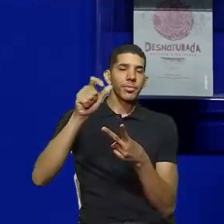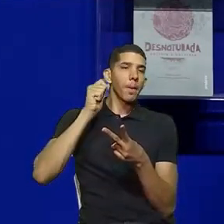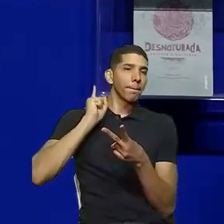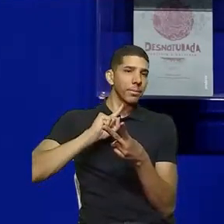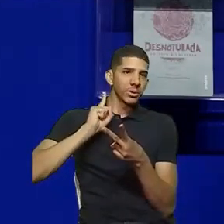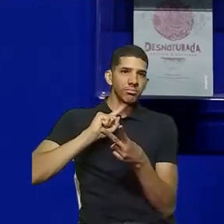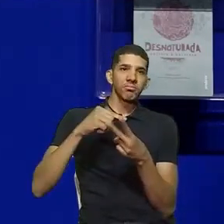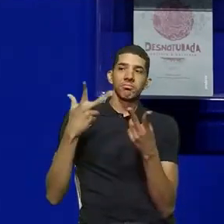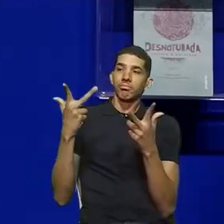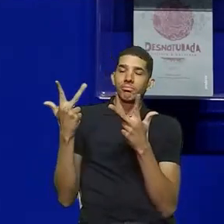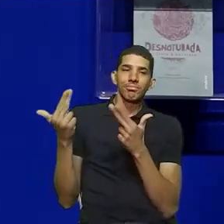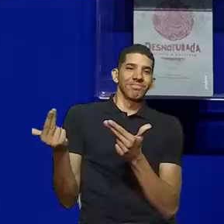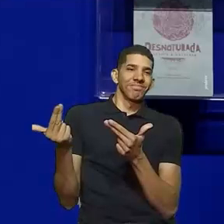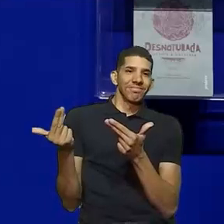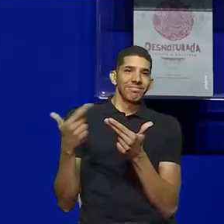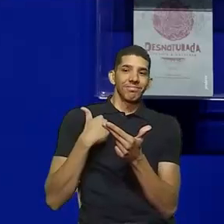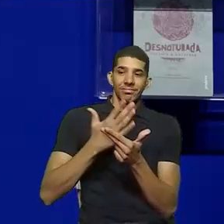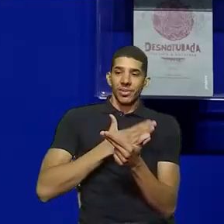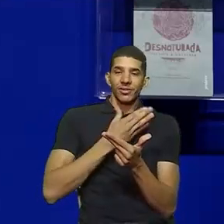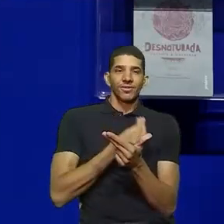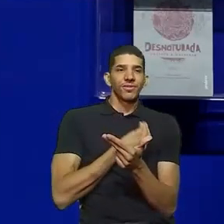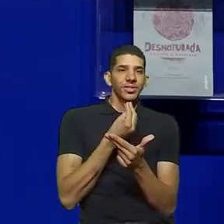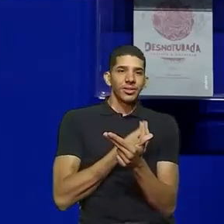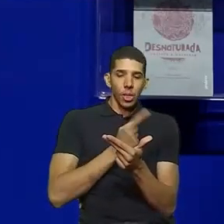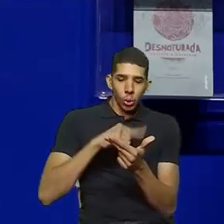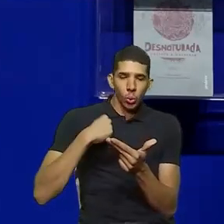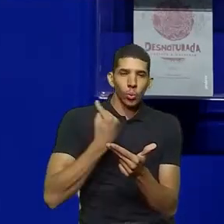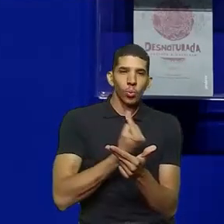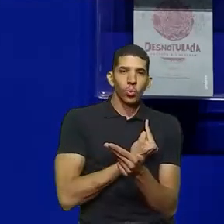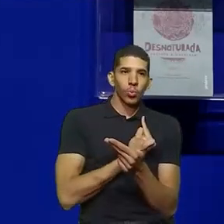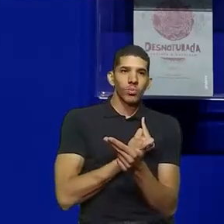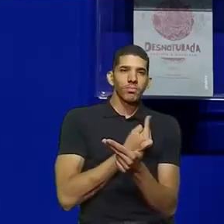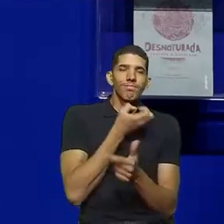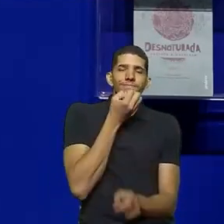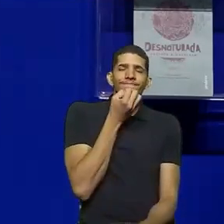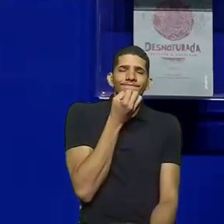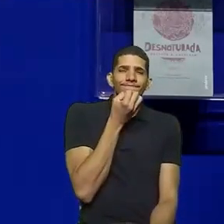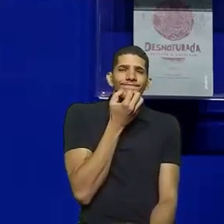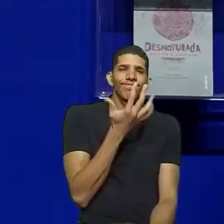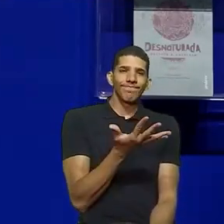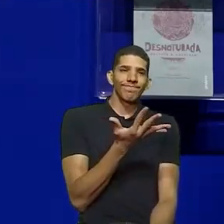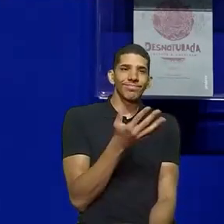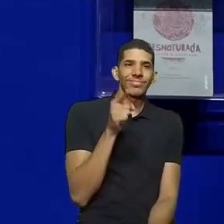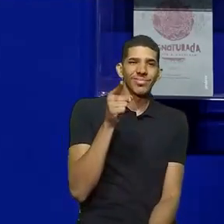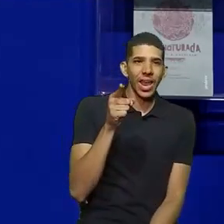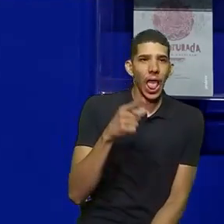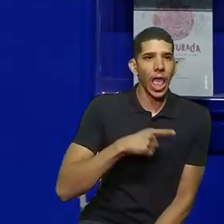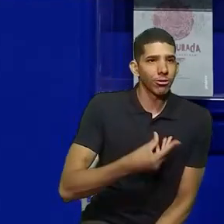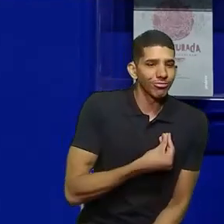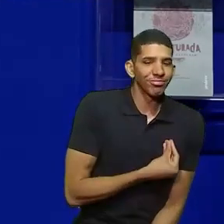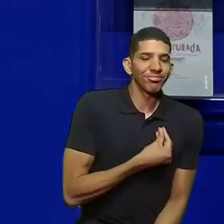prefaciar a nossa vida, né? E que bom que a Dona Rosinha esteja aqui